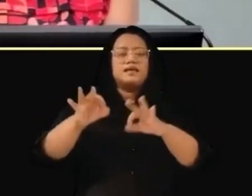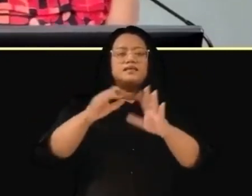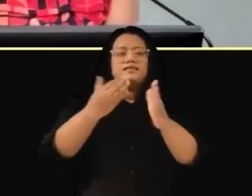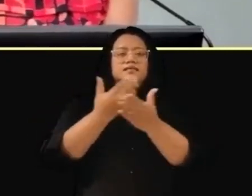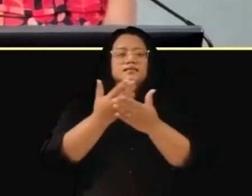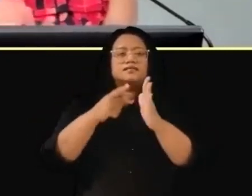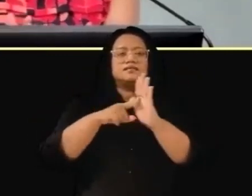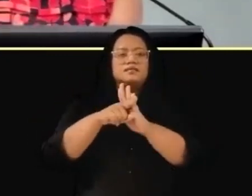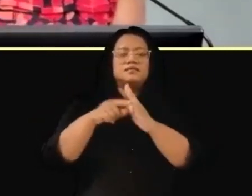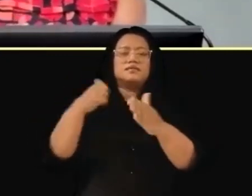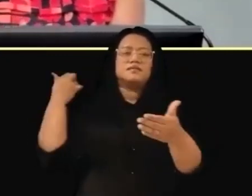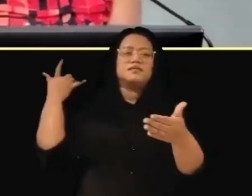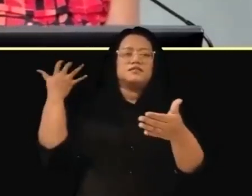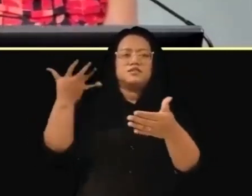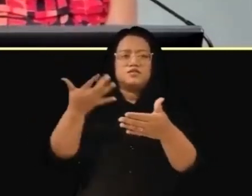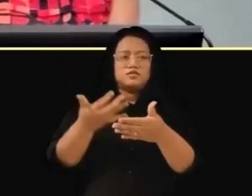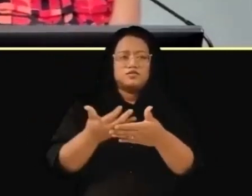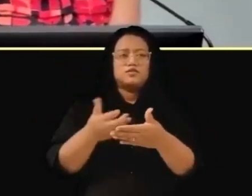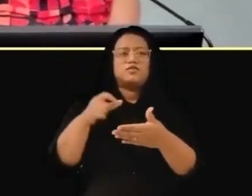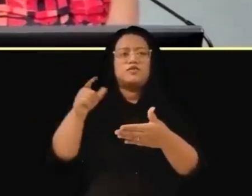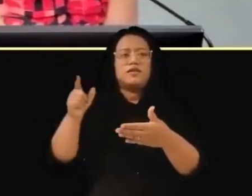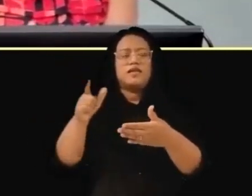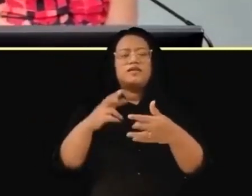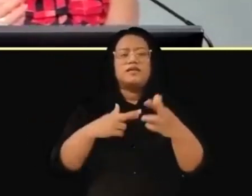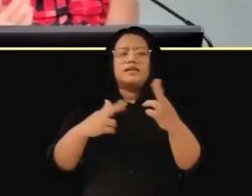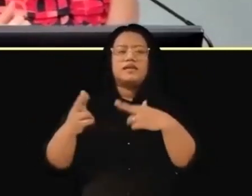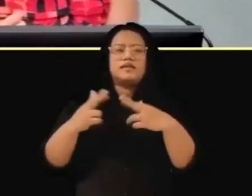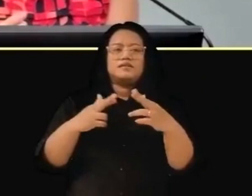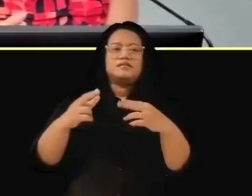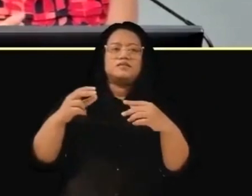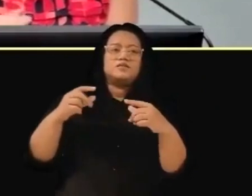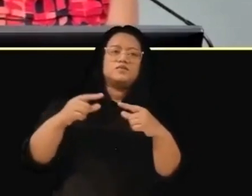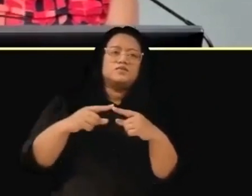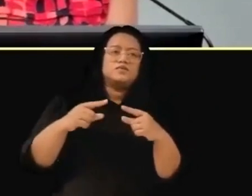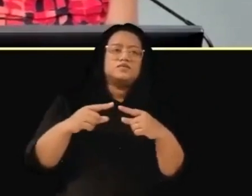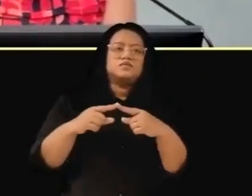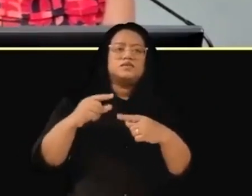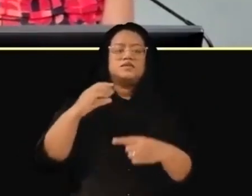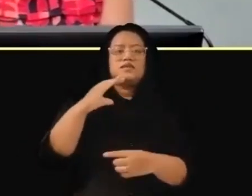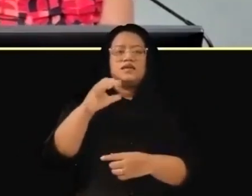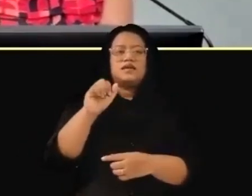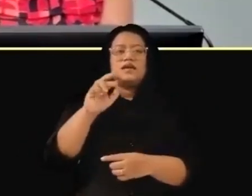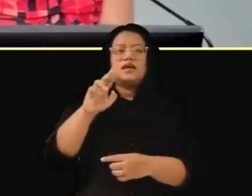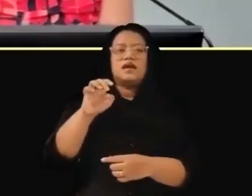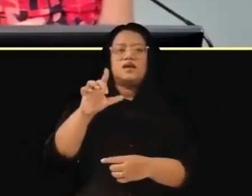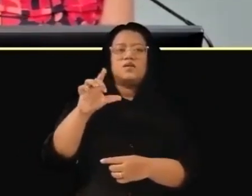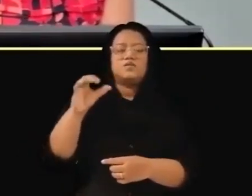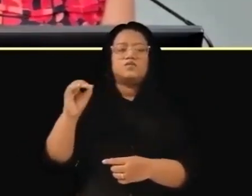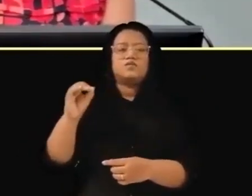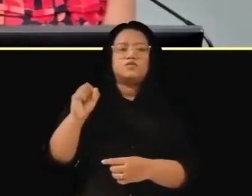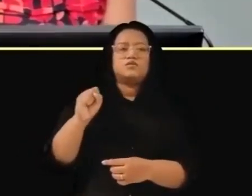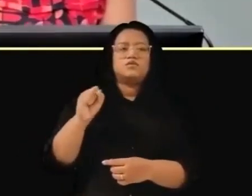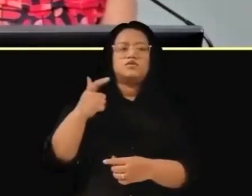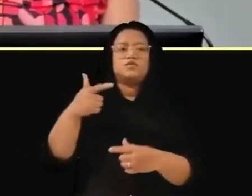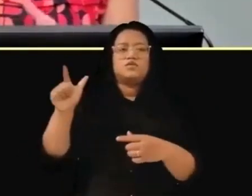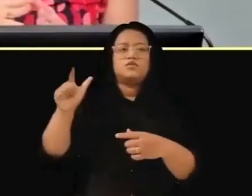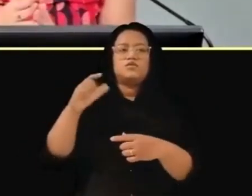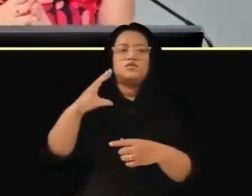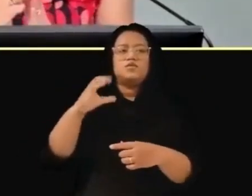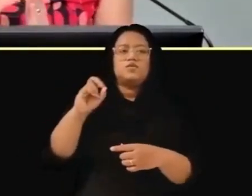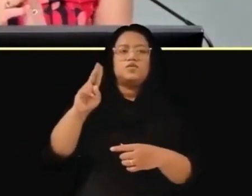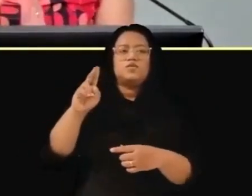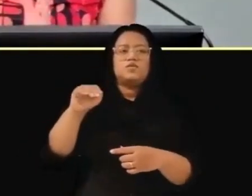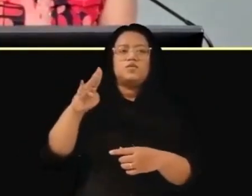esse histórico, e ela vai fazer em relação a São Carlos e Corumbá, especificamente para a gente, para mostrar esse trabalho. Quer dizer,